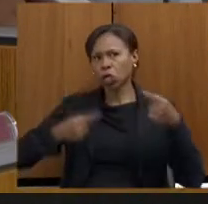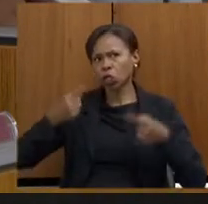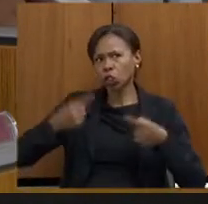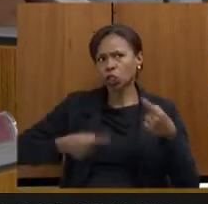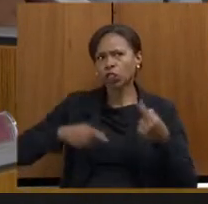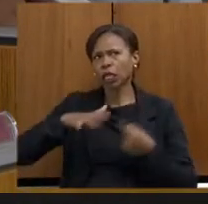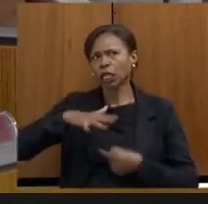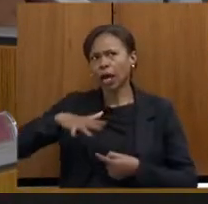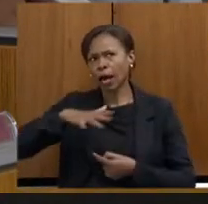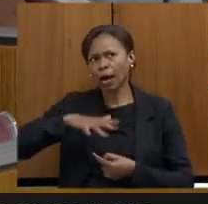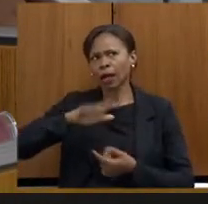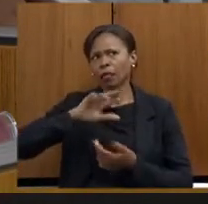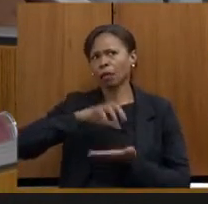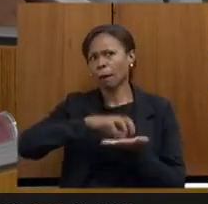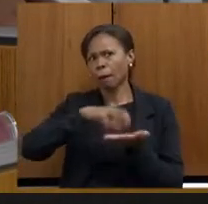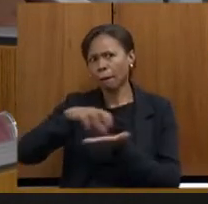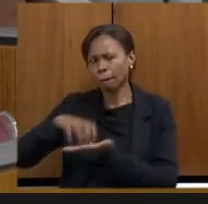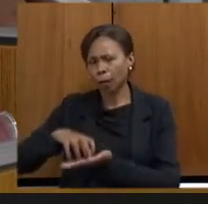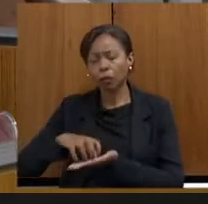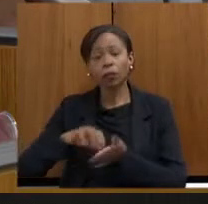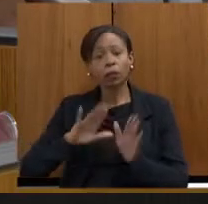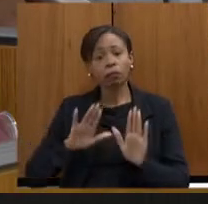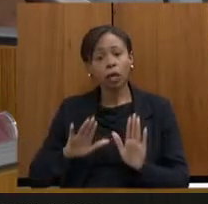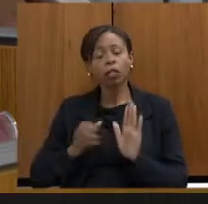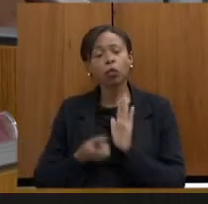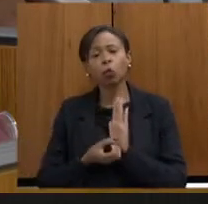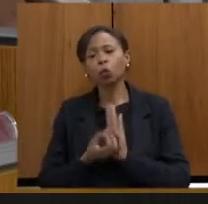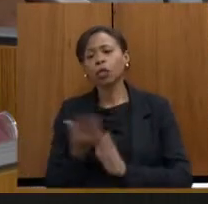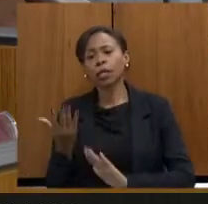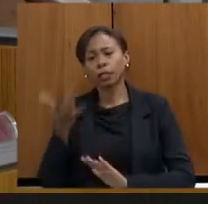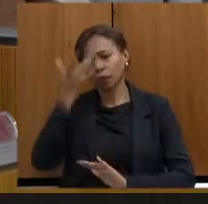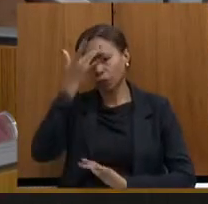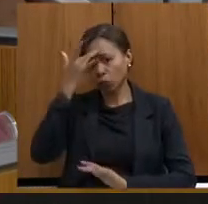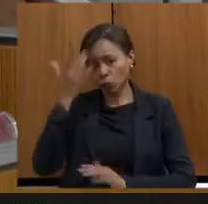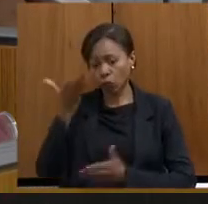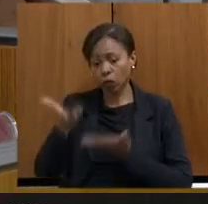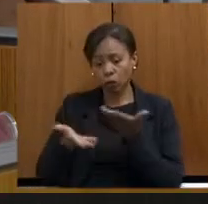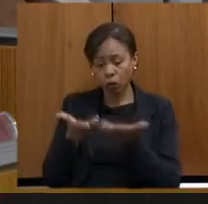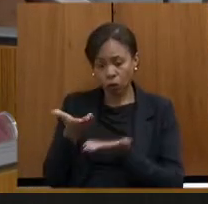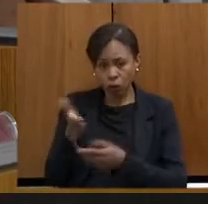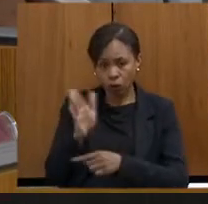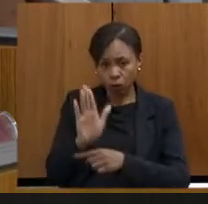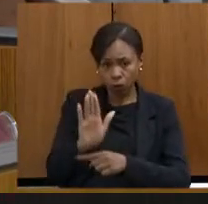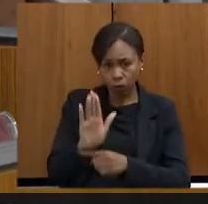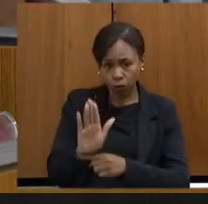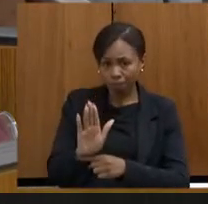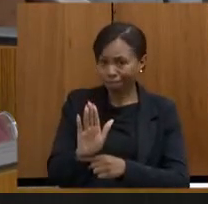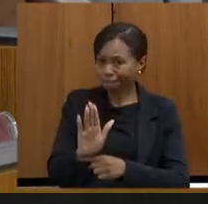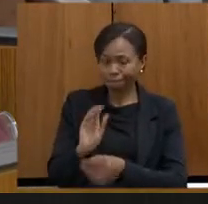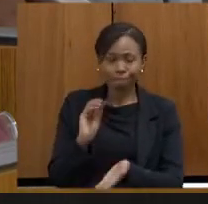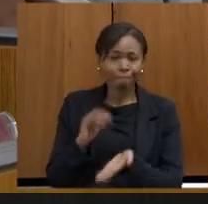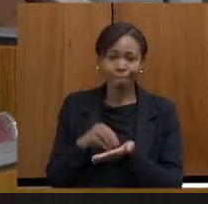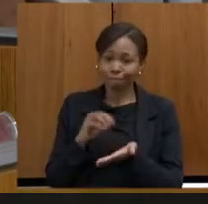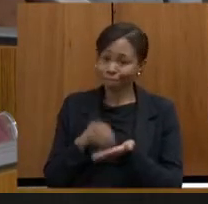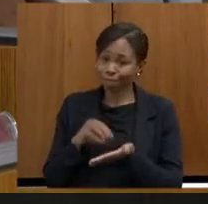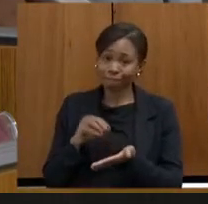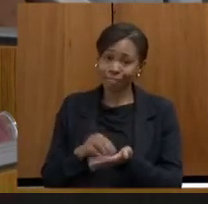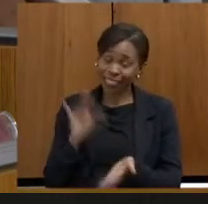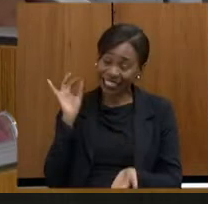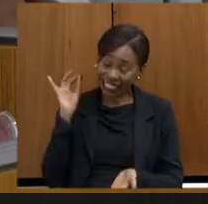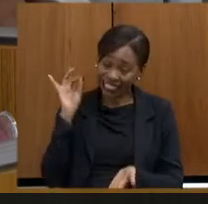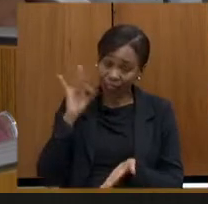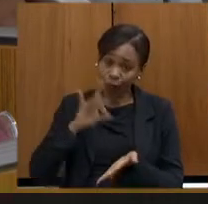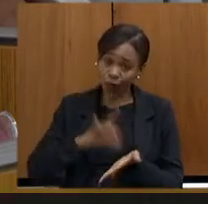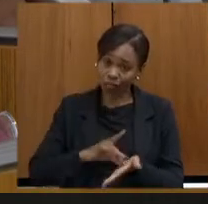vários setores. Mas os números daqueles que estão atendidos, eles são sempre insuficientes à realidade